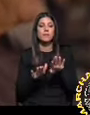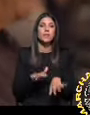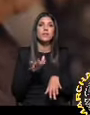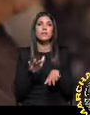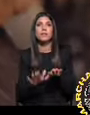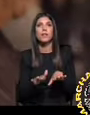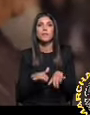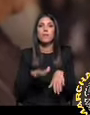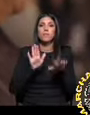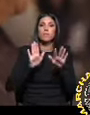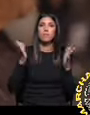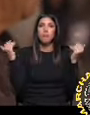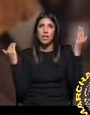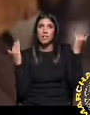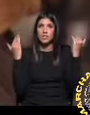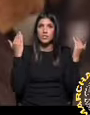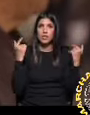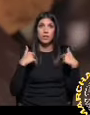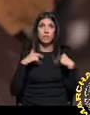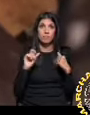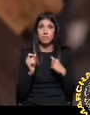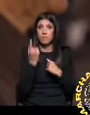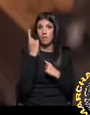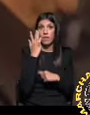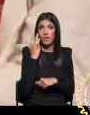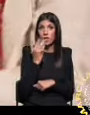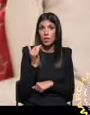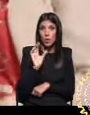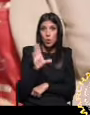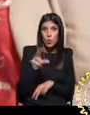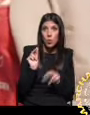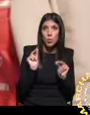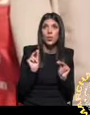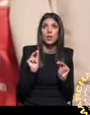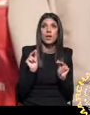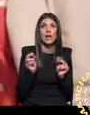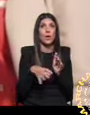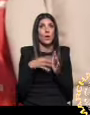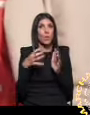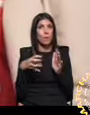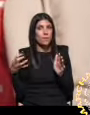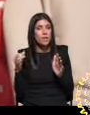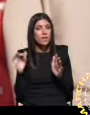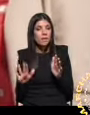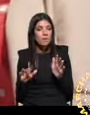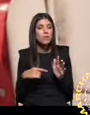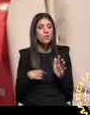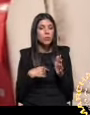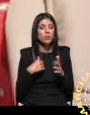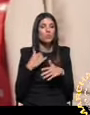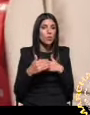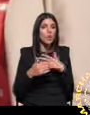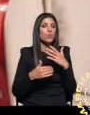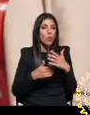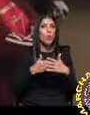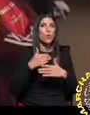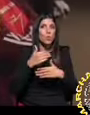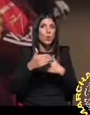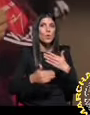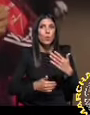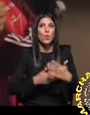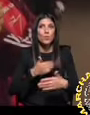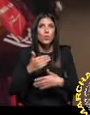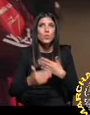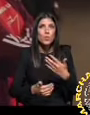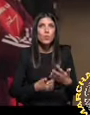para marchar, é uma coisa que eu nunca tinha sequer tentado e é um bocadinho complicado, mas eu acho que quando começamos a entrar no espírito e com toda